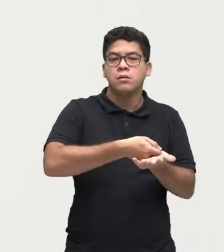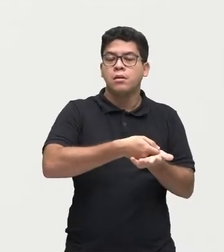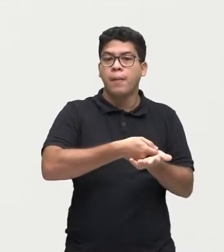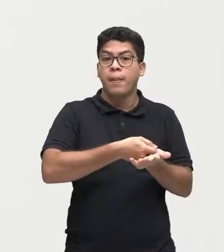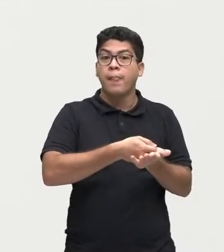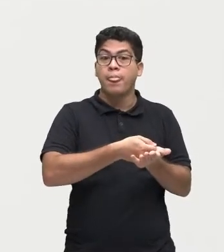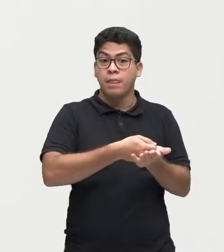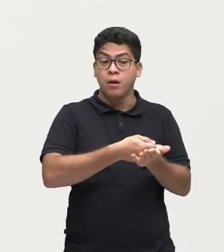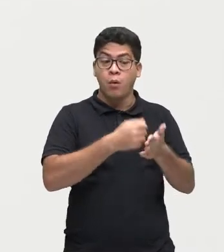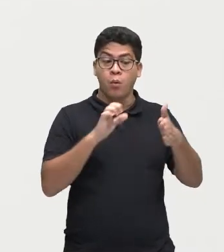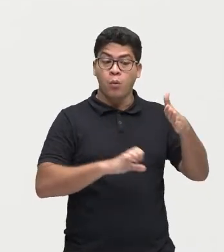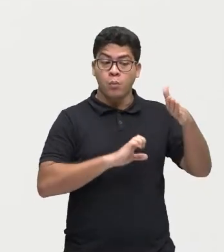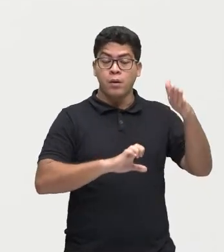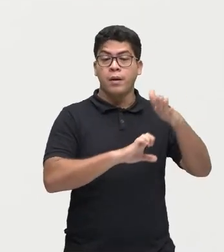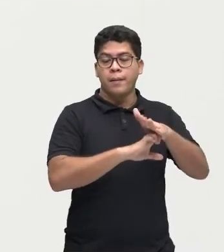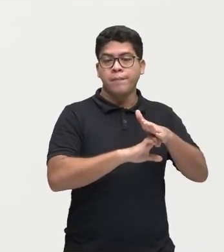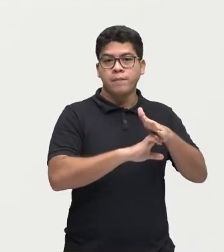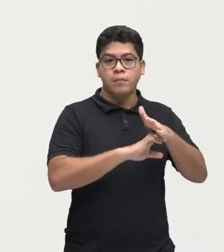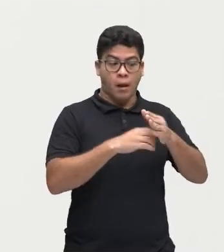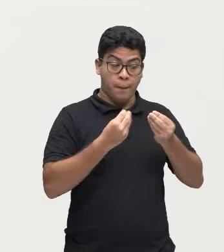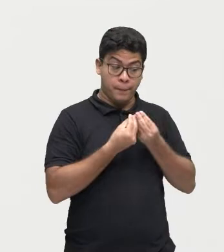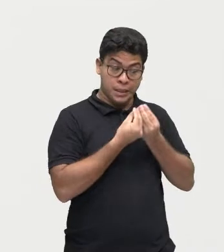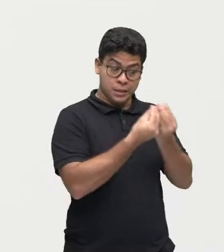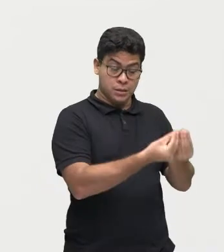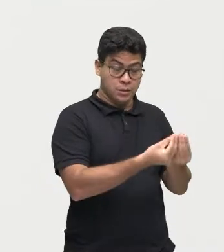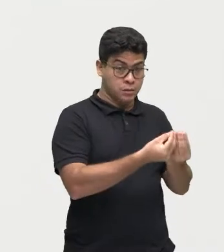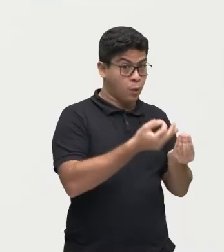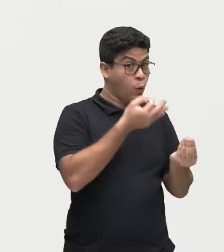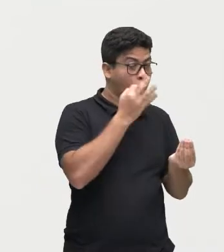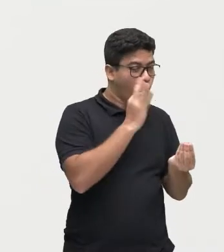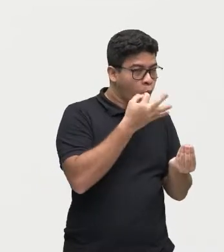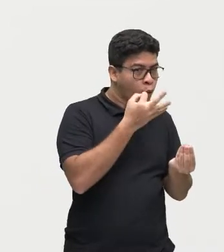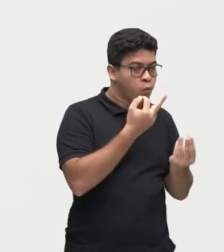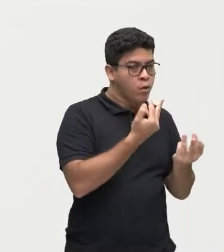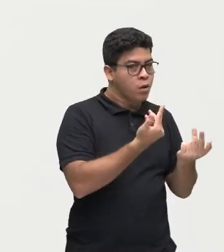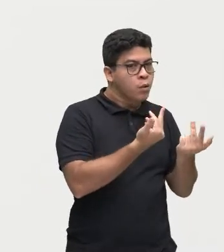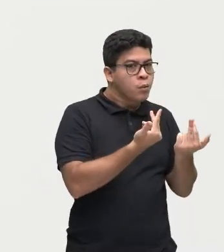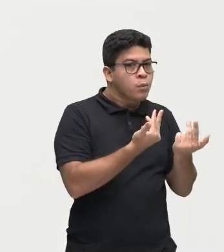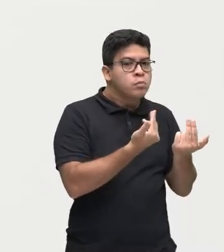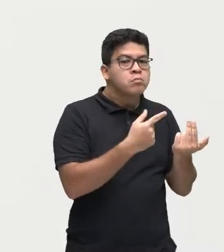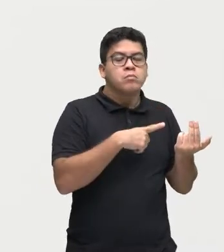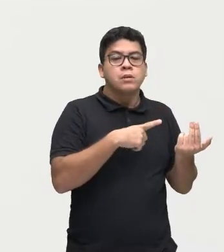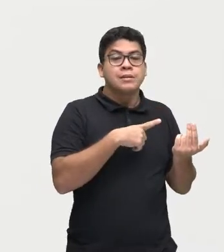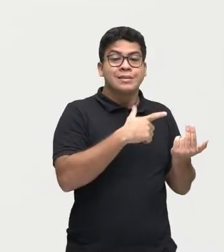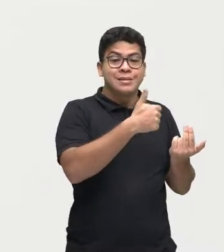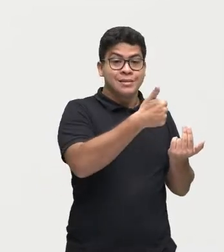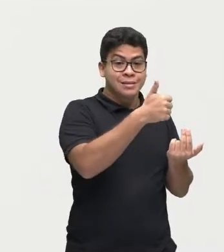essa empresa para fornecer esse mesmo café da manhã para